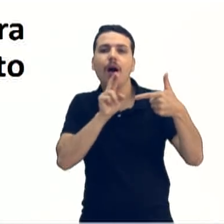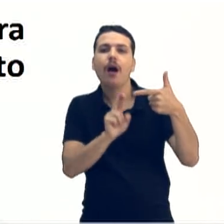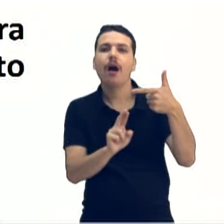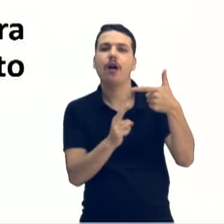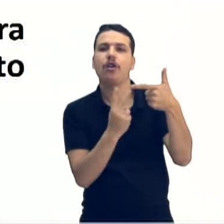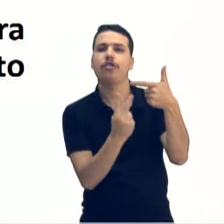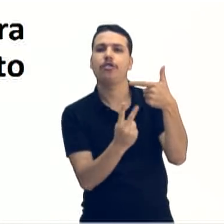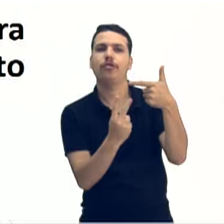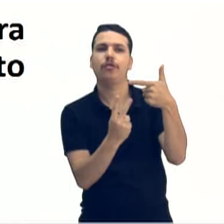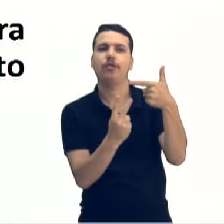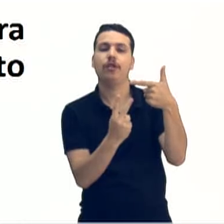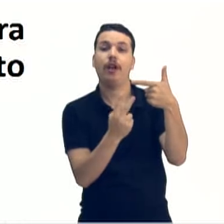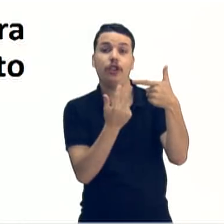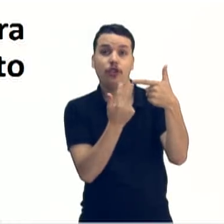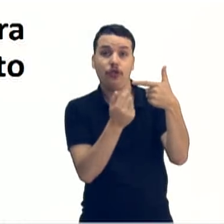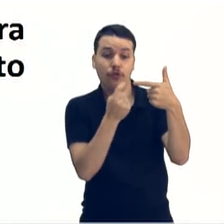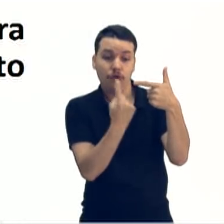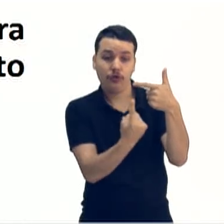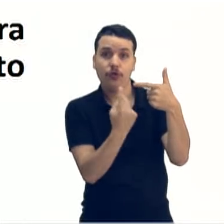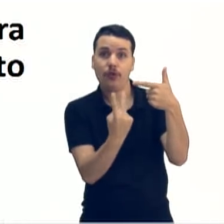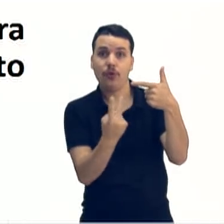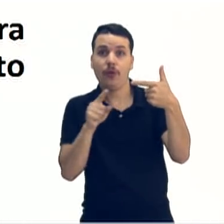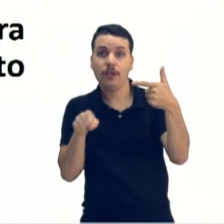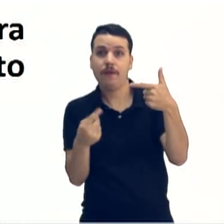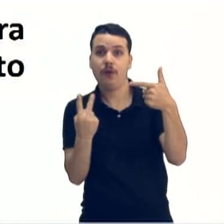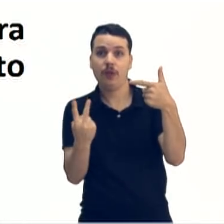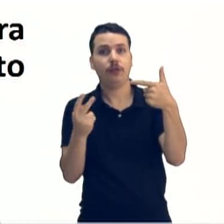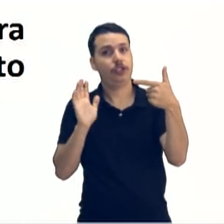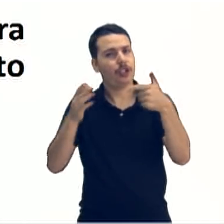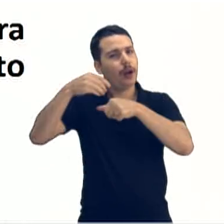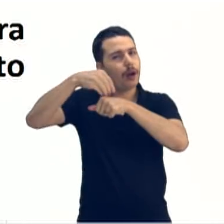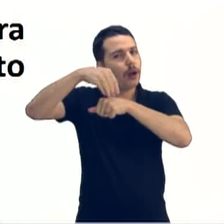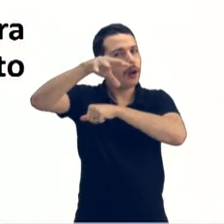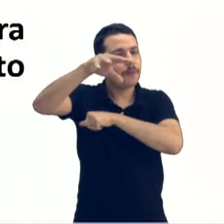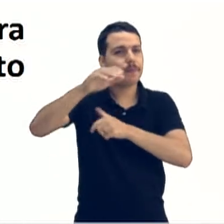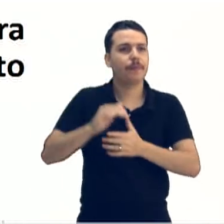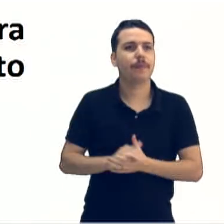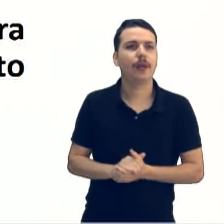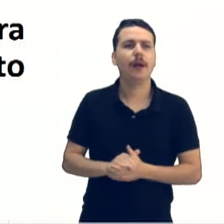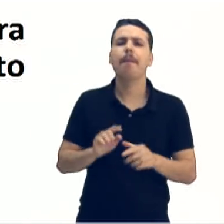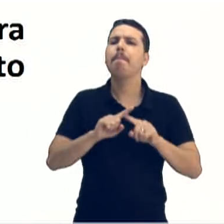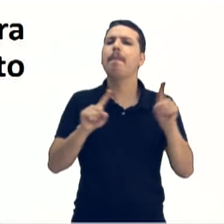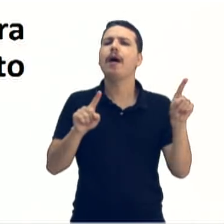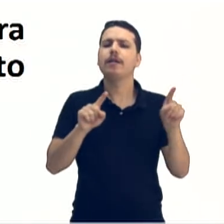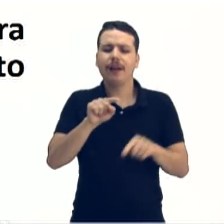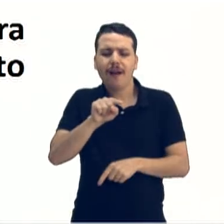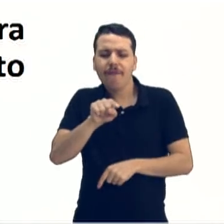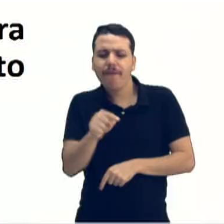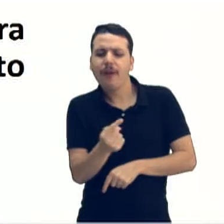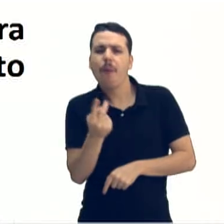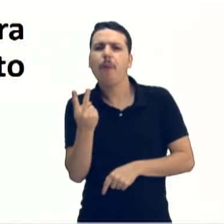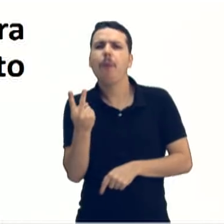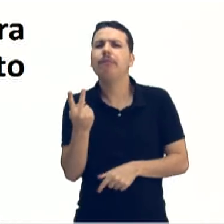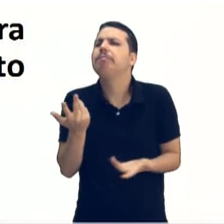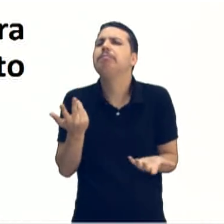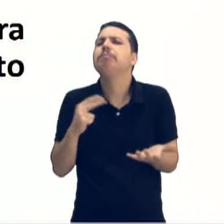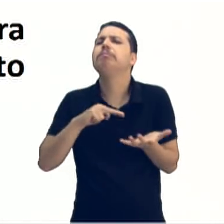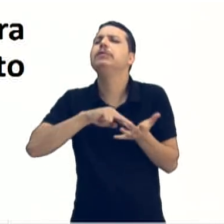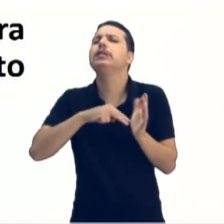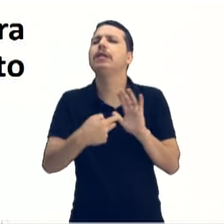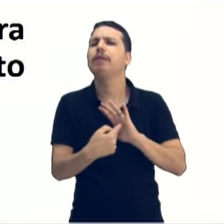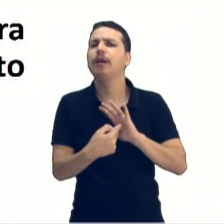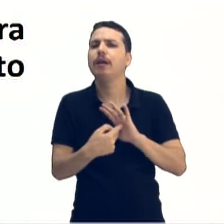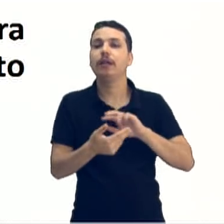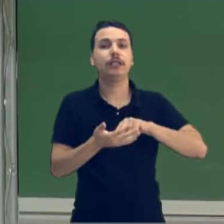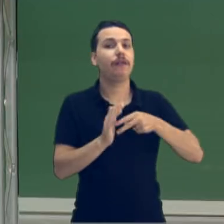encontrar 12,2. Já dei aí uma dica para vocês. Mas o que significa esse vírgula 2? Já não